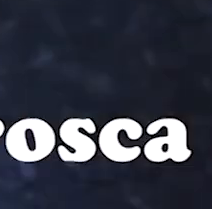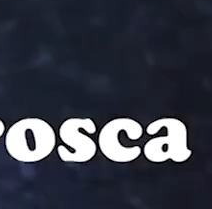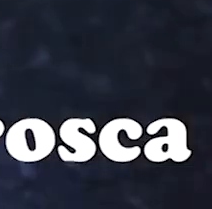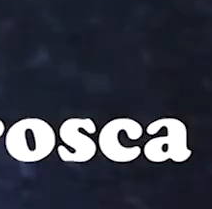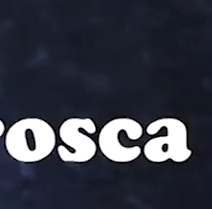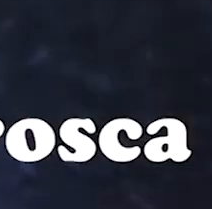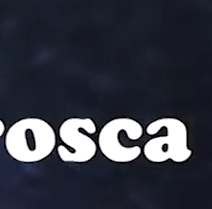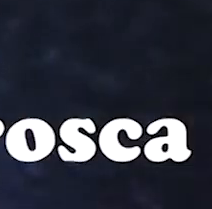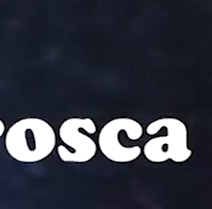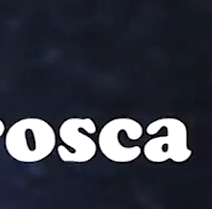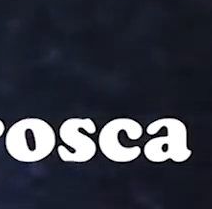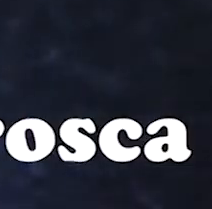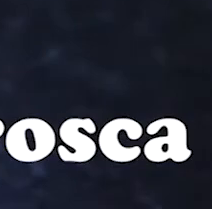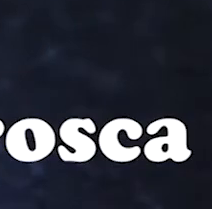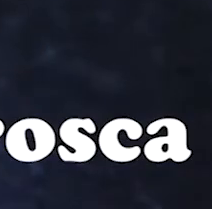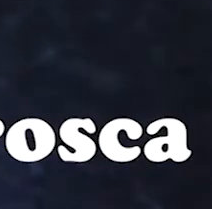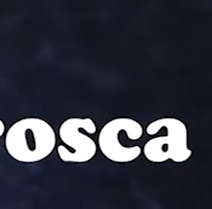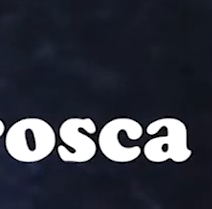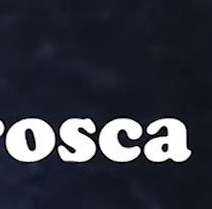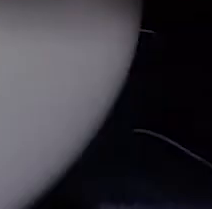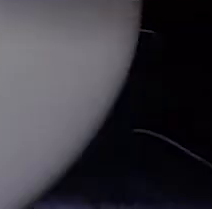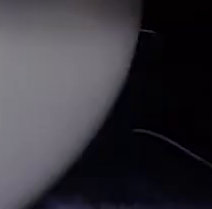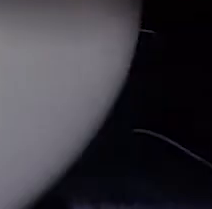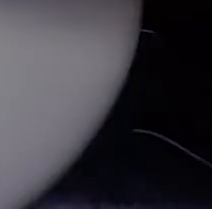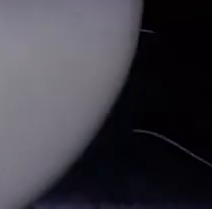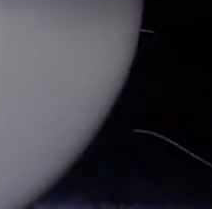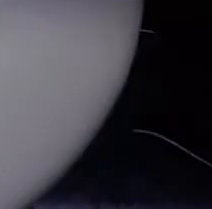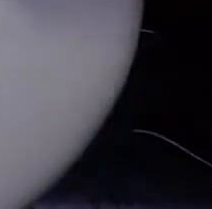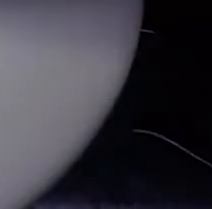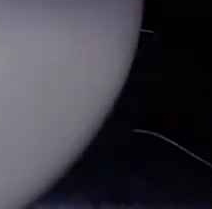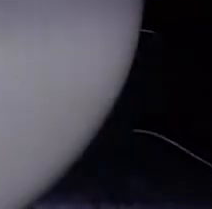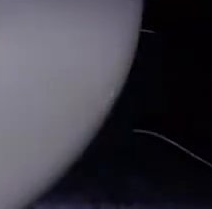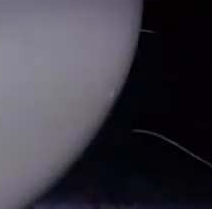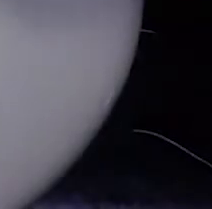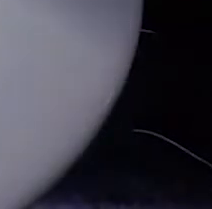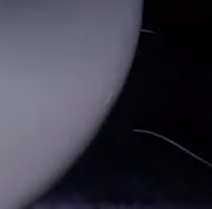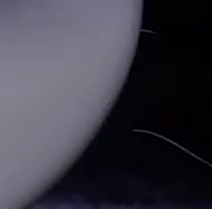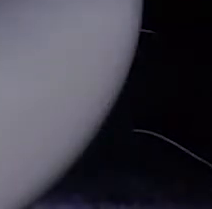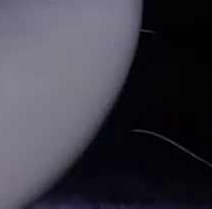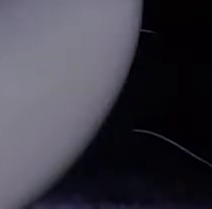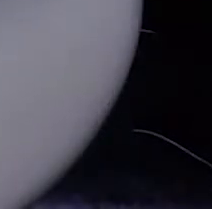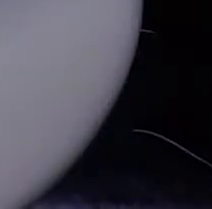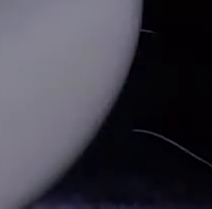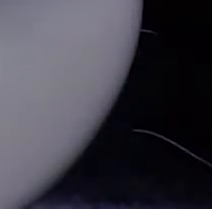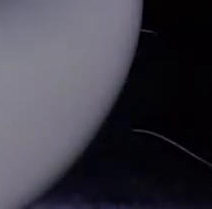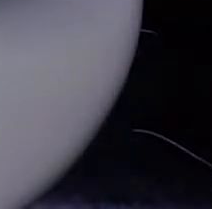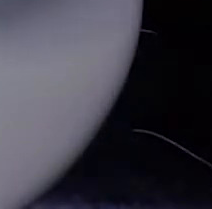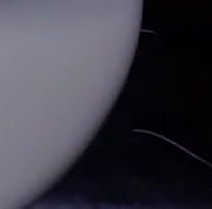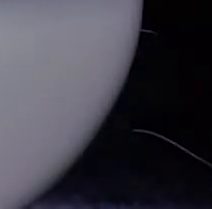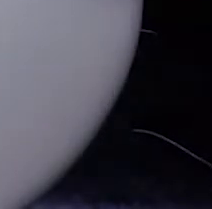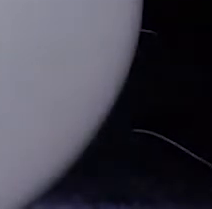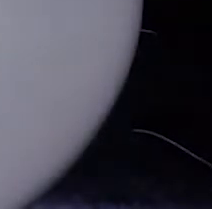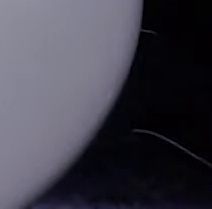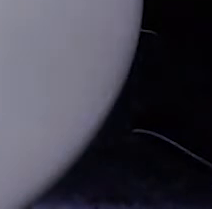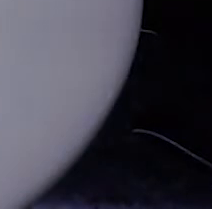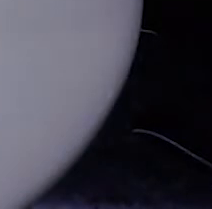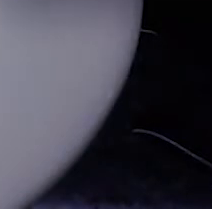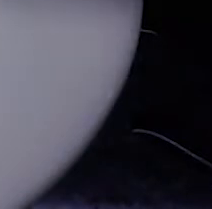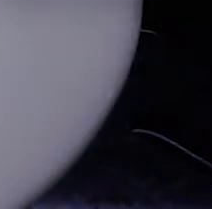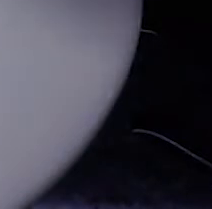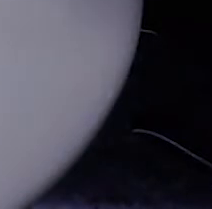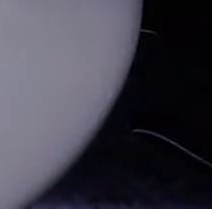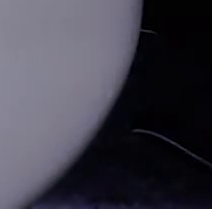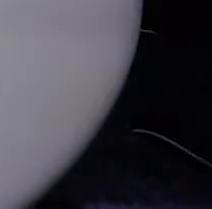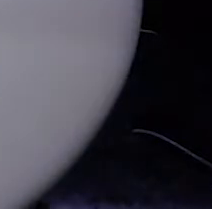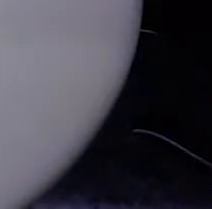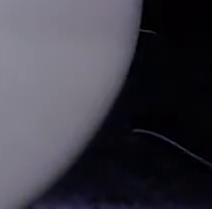trigo, 1 xícara de farinha de rosca e o tempero é a gosto. Eu estou colocando pimenta calabresa,